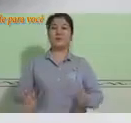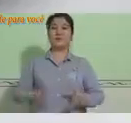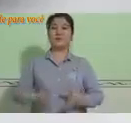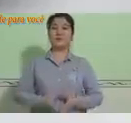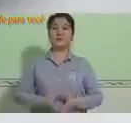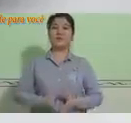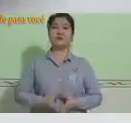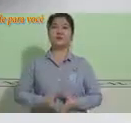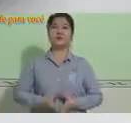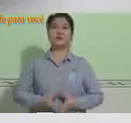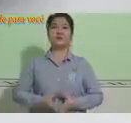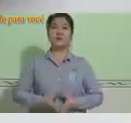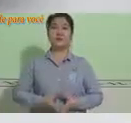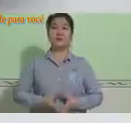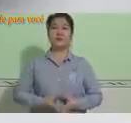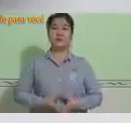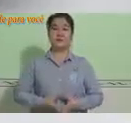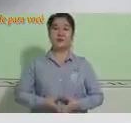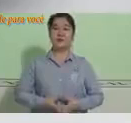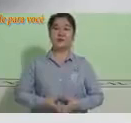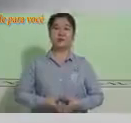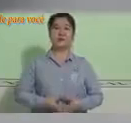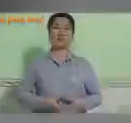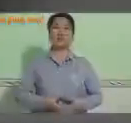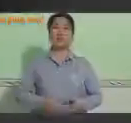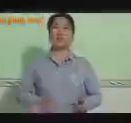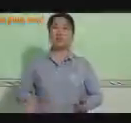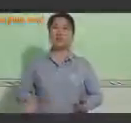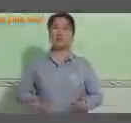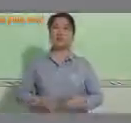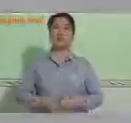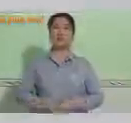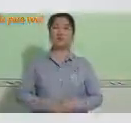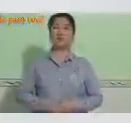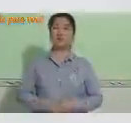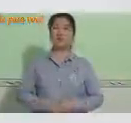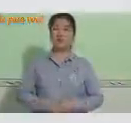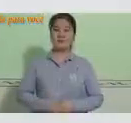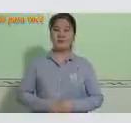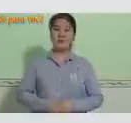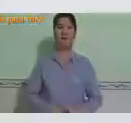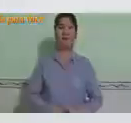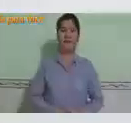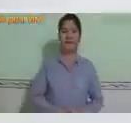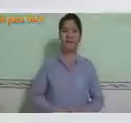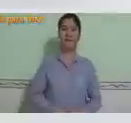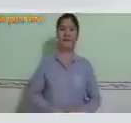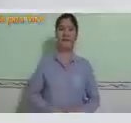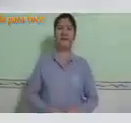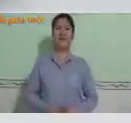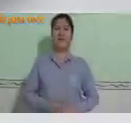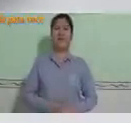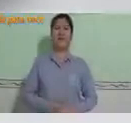vírgula mas revestido somente com kobe real com cobrei prata ponto e vírgula de hormona lo de uma helena dois pontos contra um